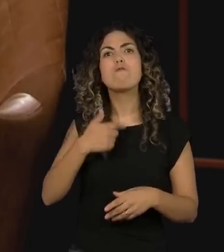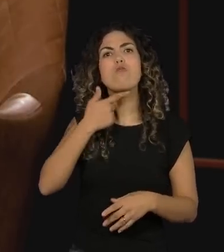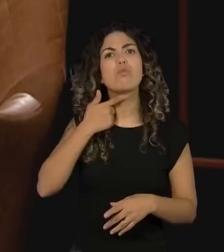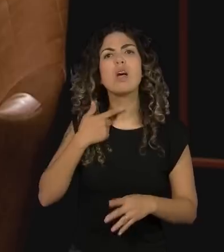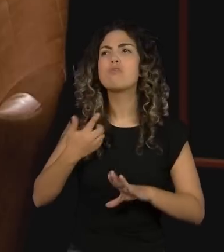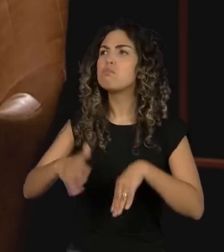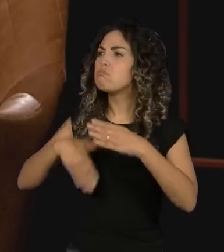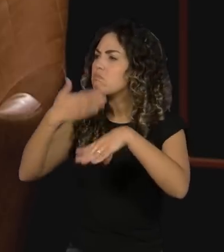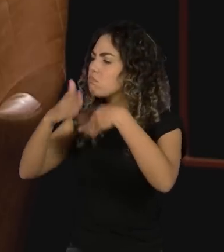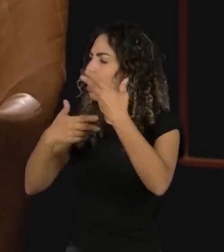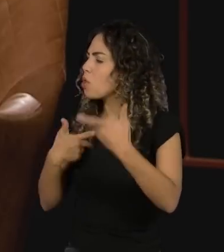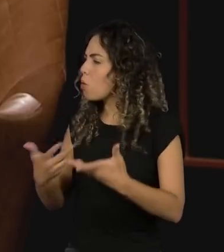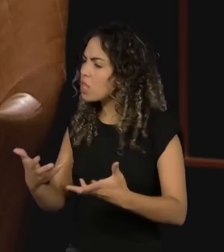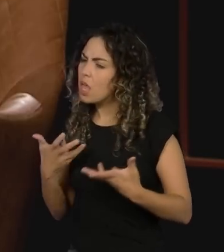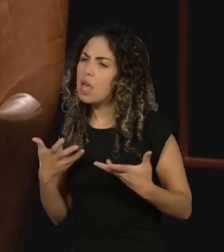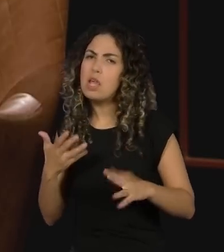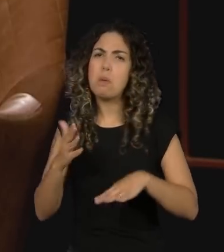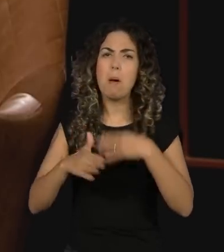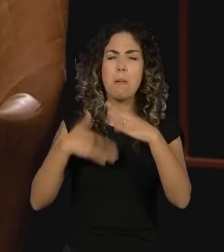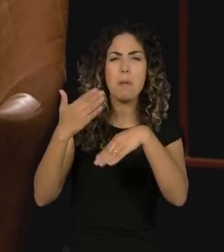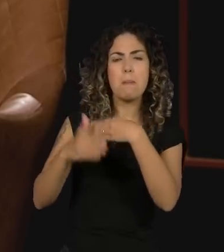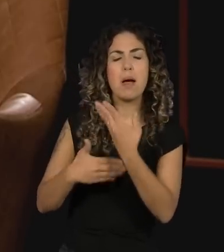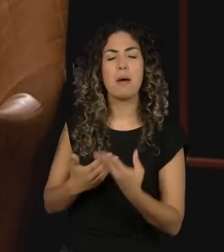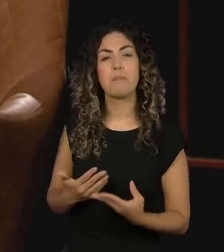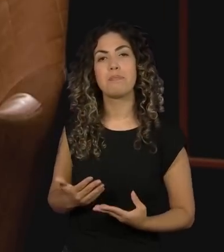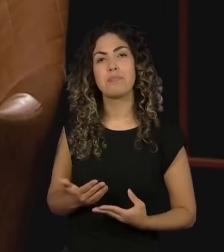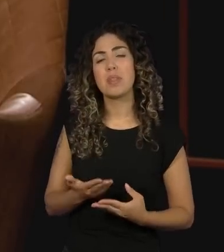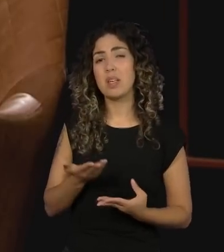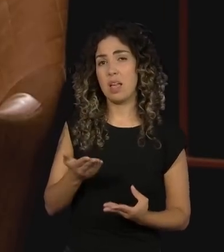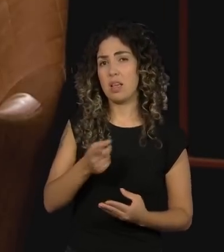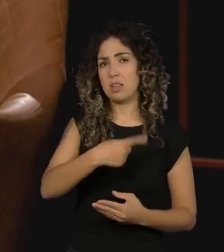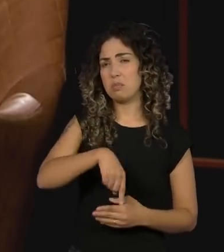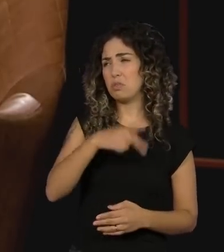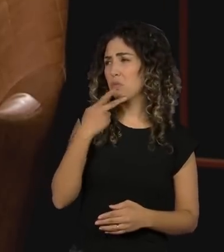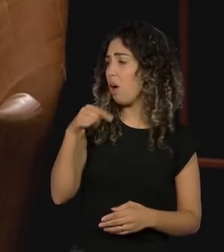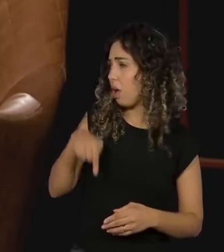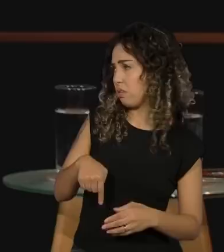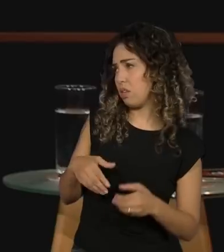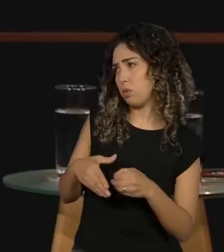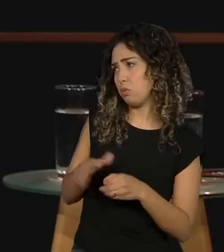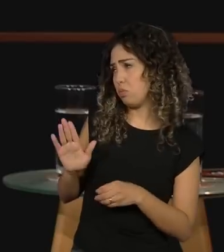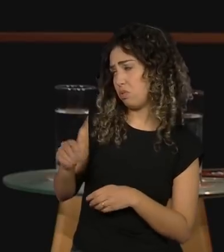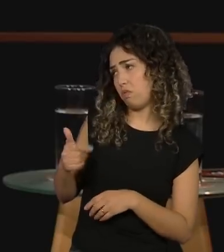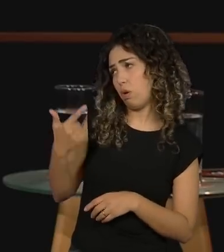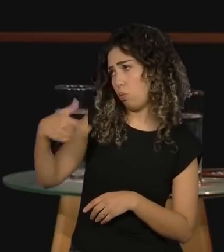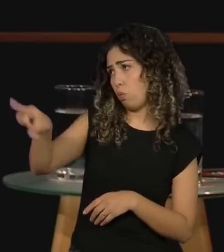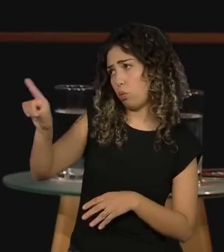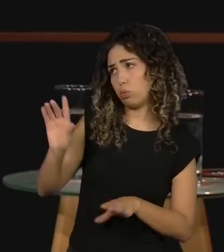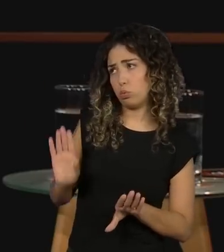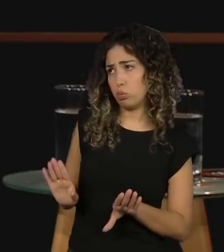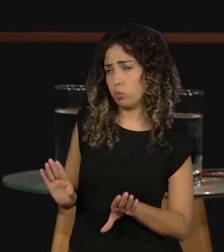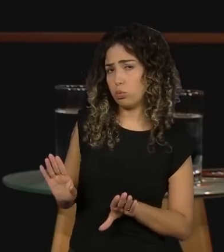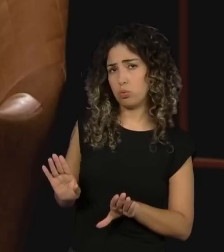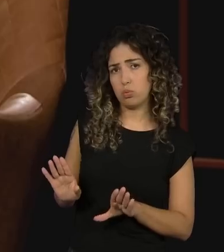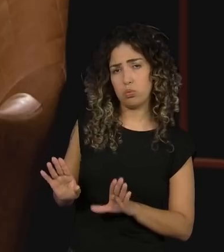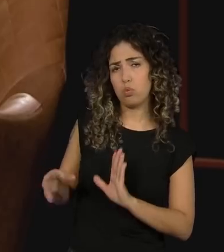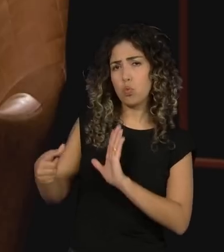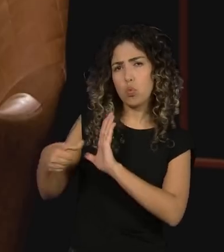crescer e todo mundo falou, entra em outro clube, que é muito